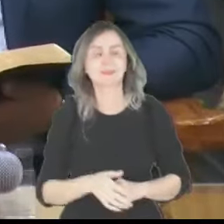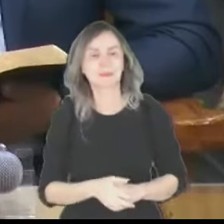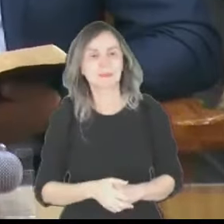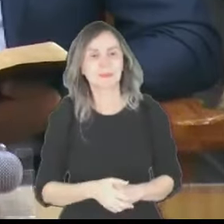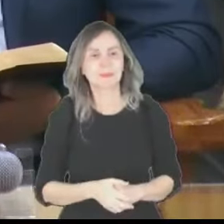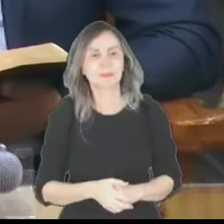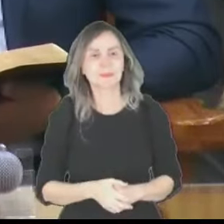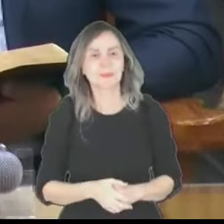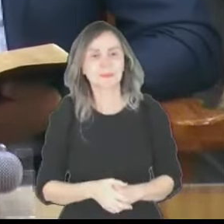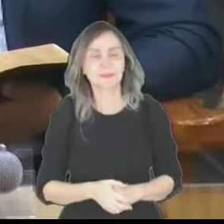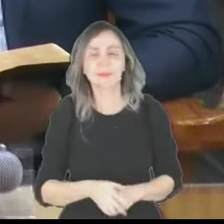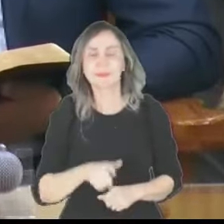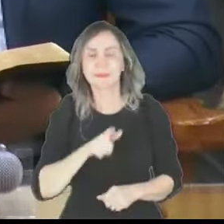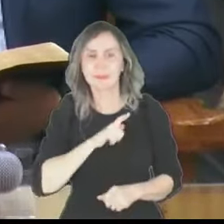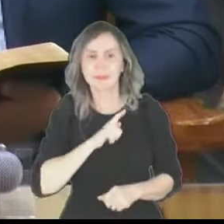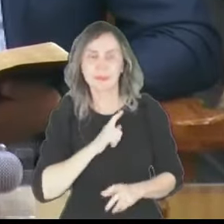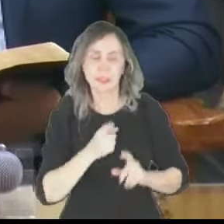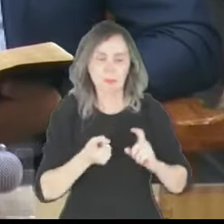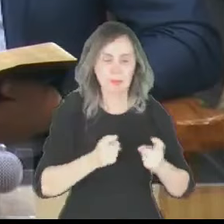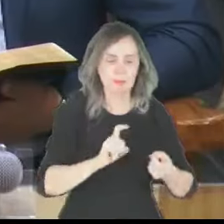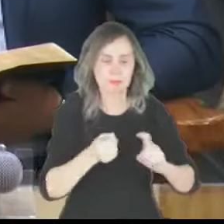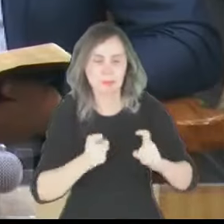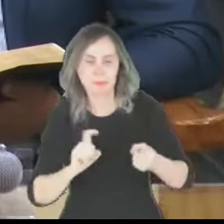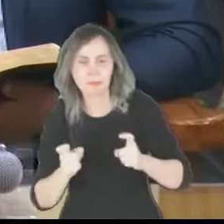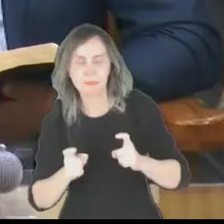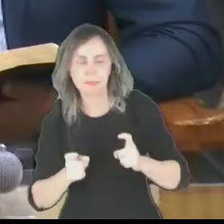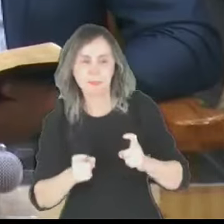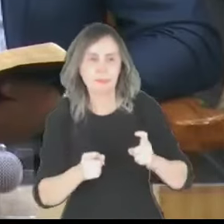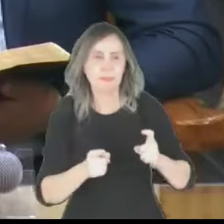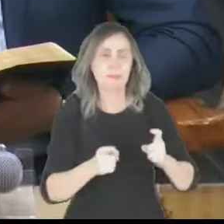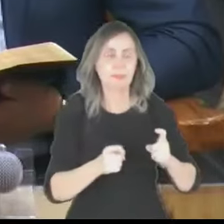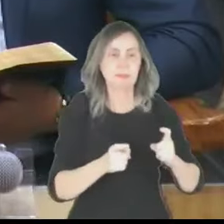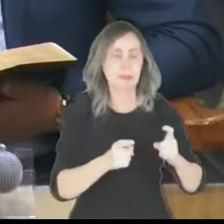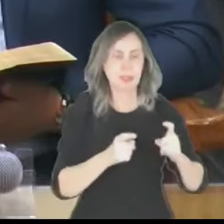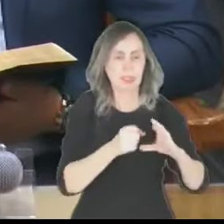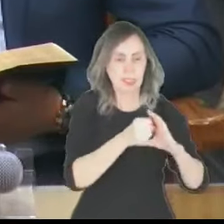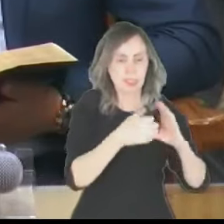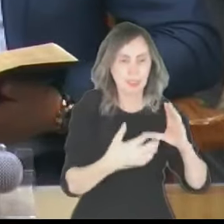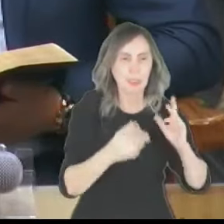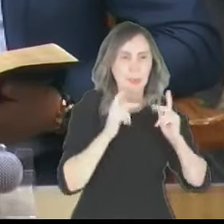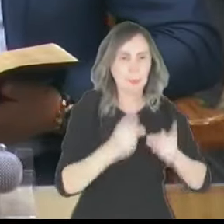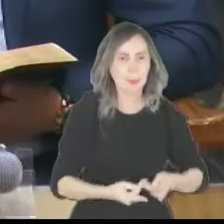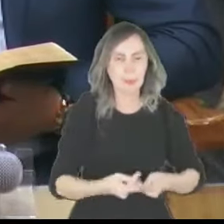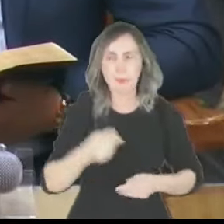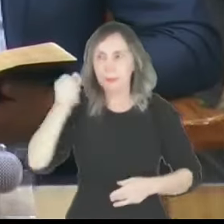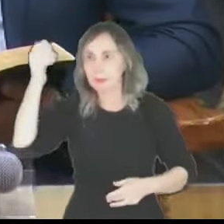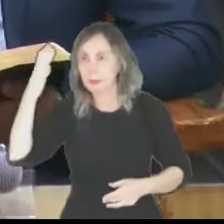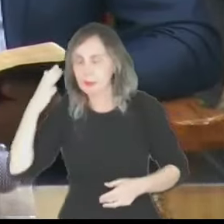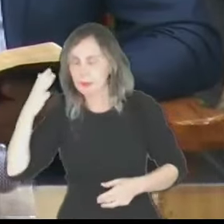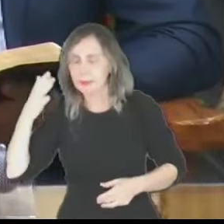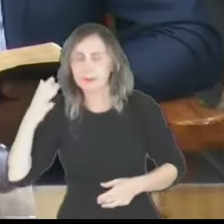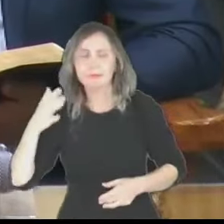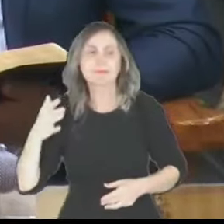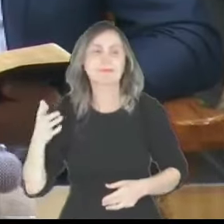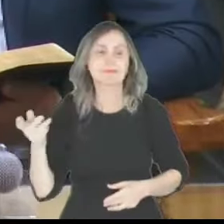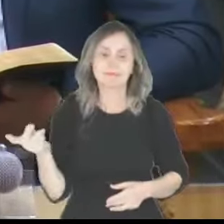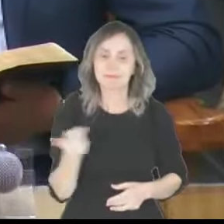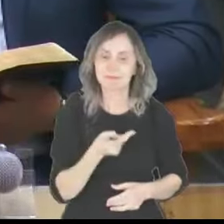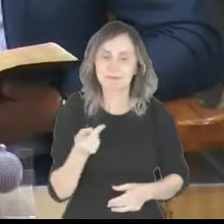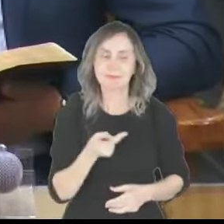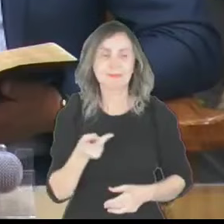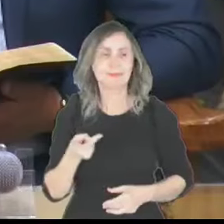Existe um debate Sobre natureza E graça Mas a natureza É assistida Pela graça O que